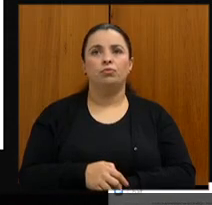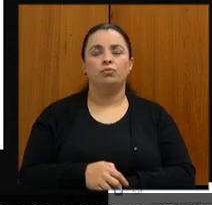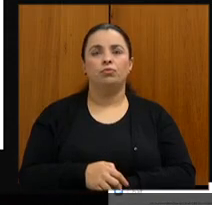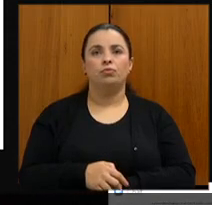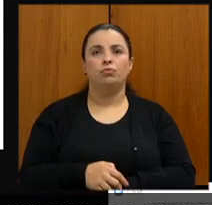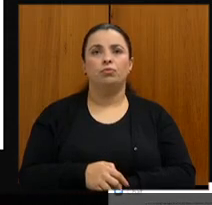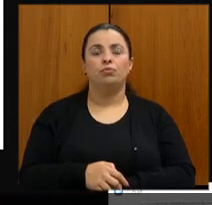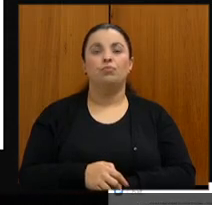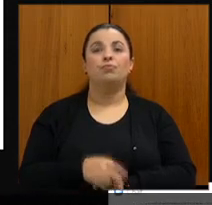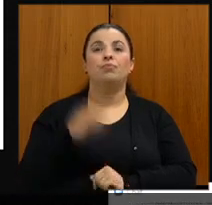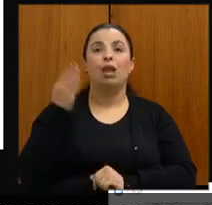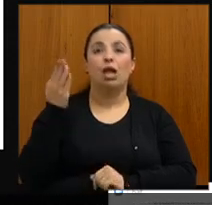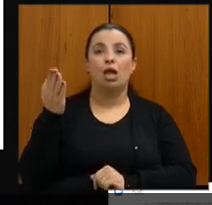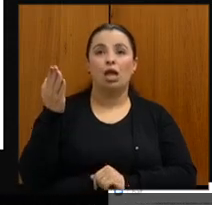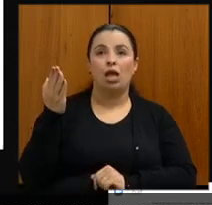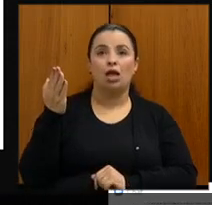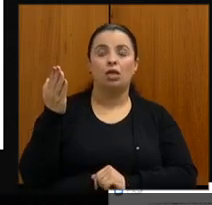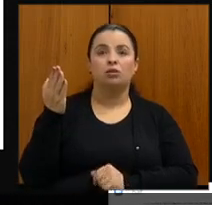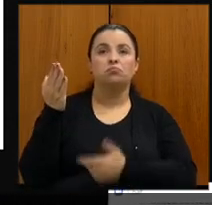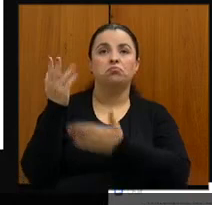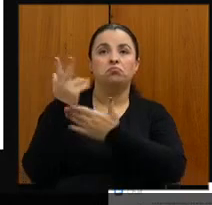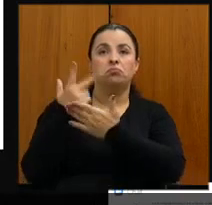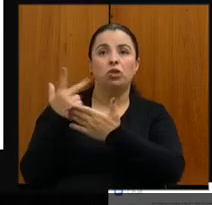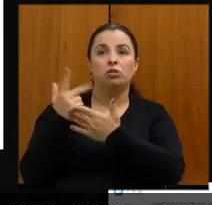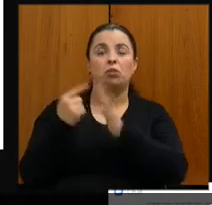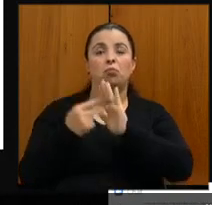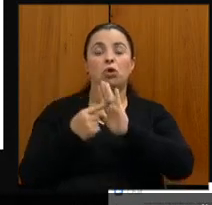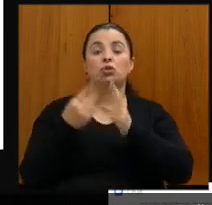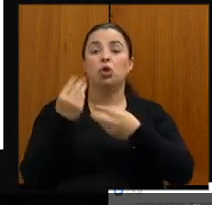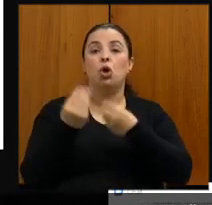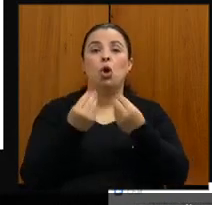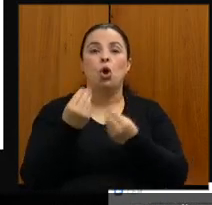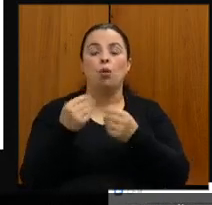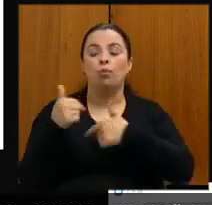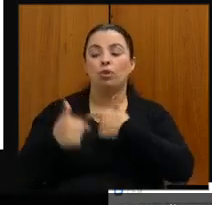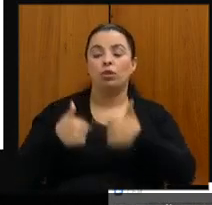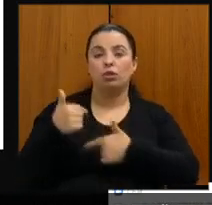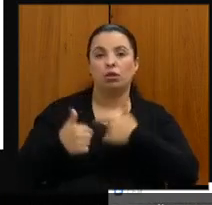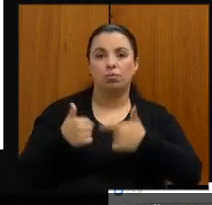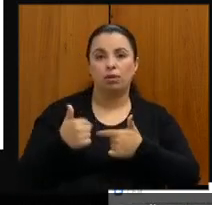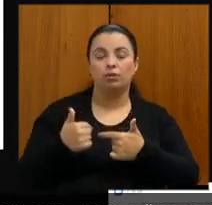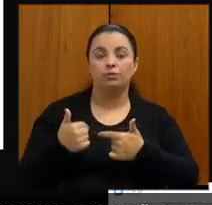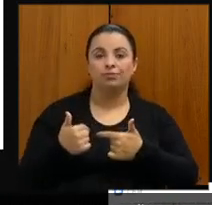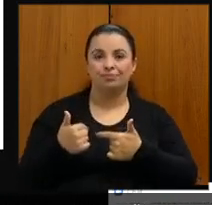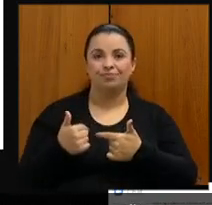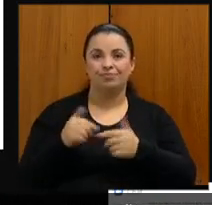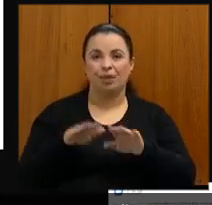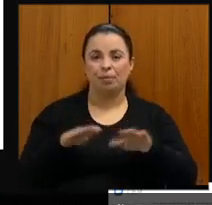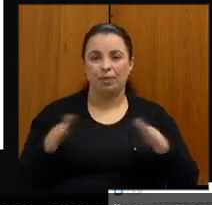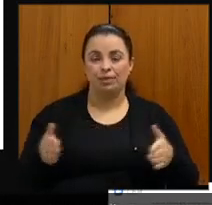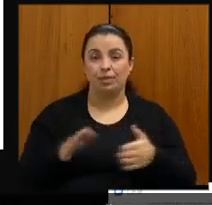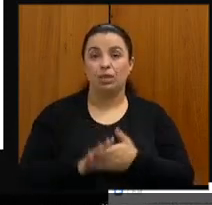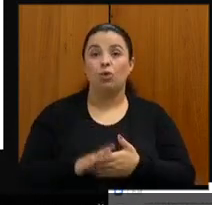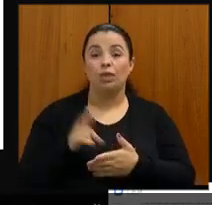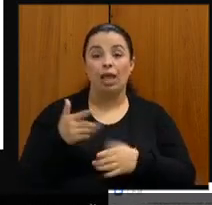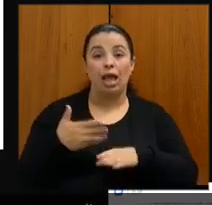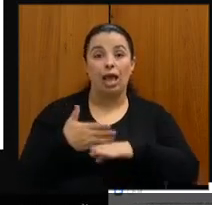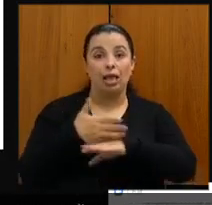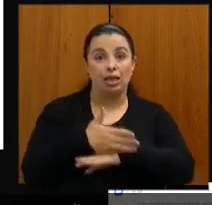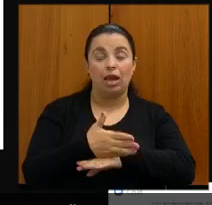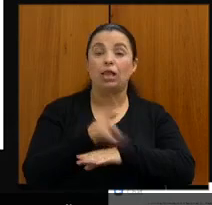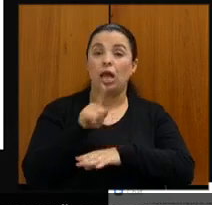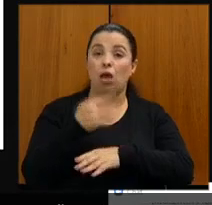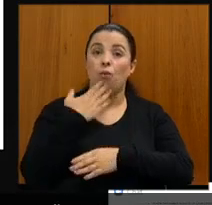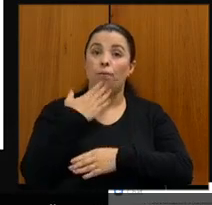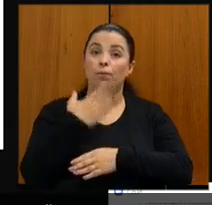e esse desenho mostra um pouco do fluxo da mesa então tem a porta de entrada onde é feito o pedido